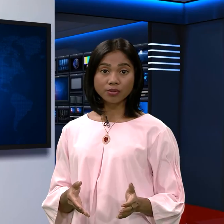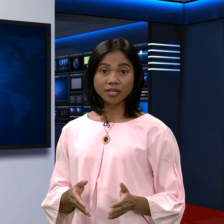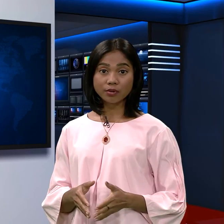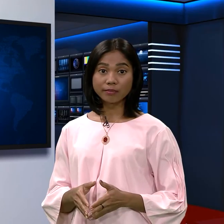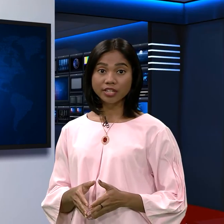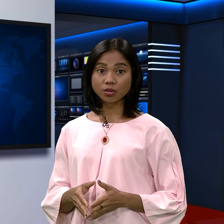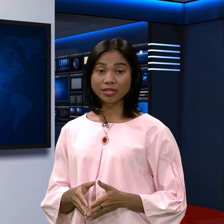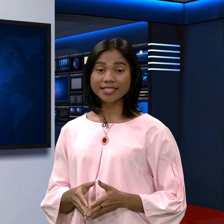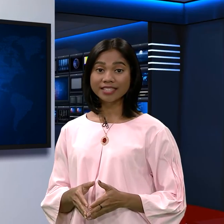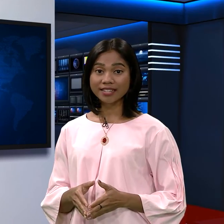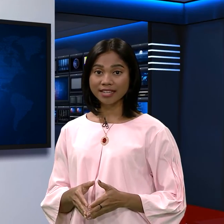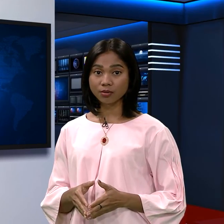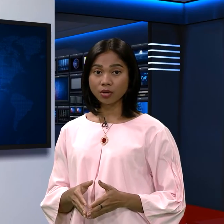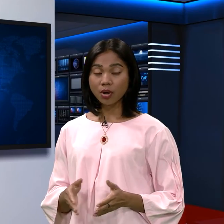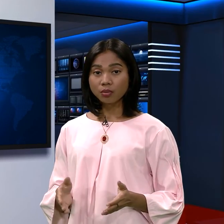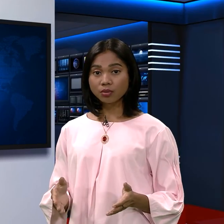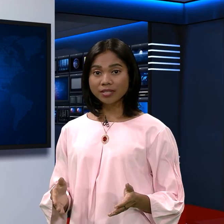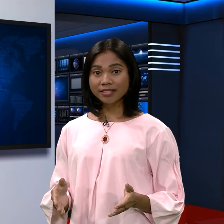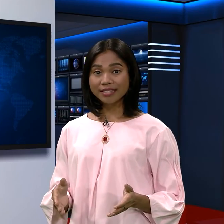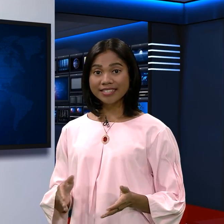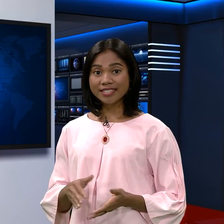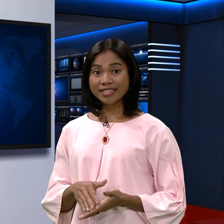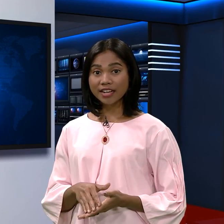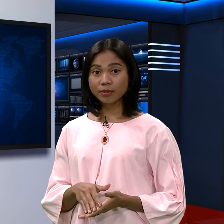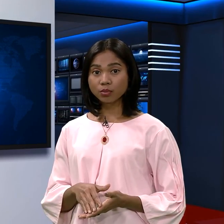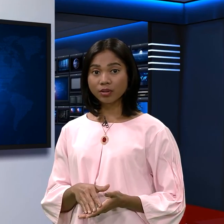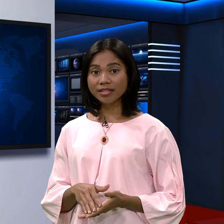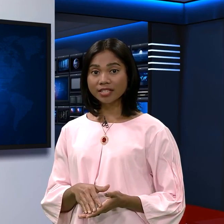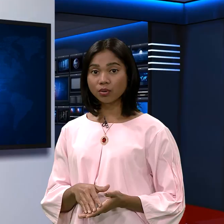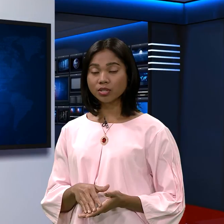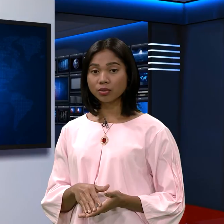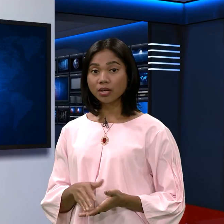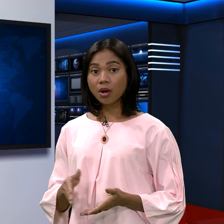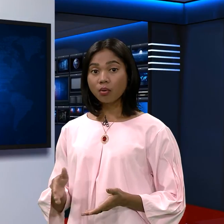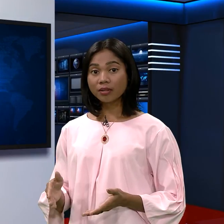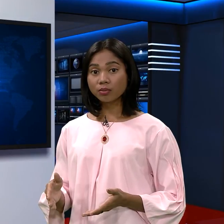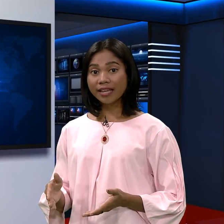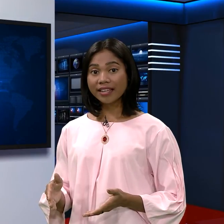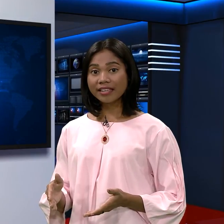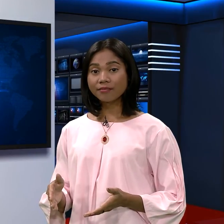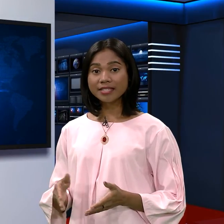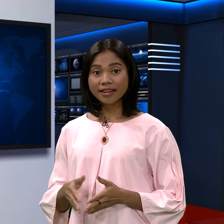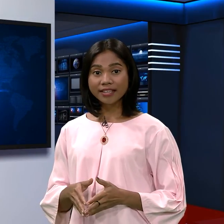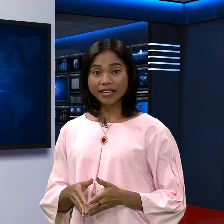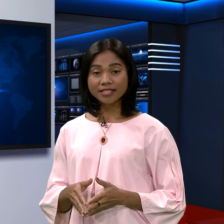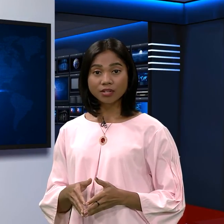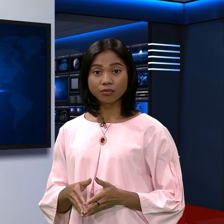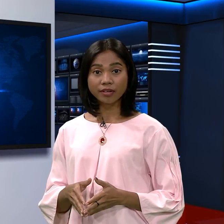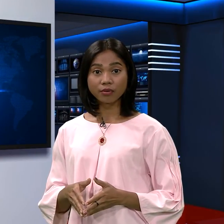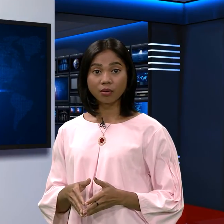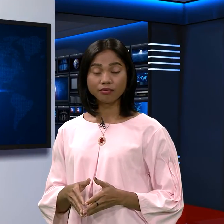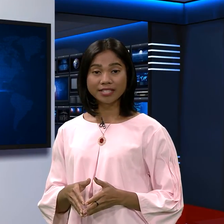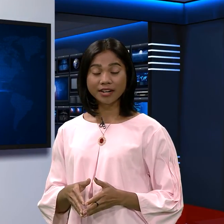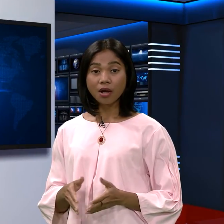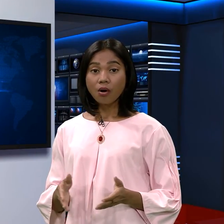primeiro Conselho de Ministros descentralizado. Os docentes exigiram a abertura das negociações com a tutela e avisaram que, se o